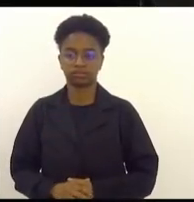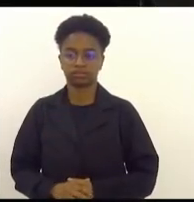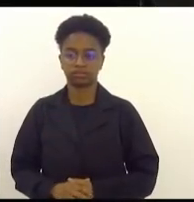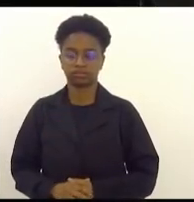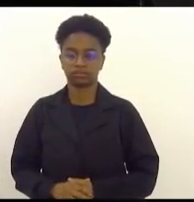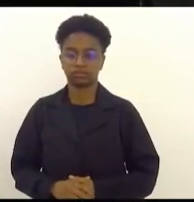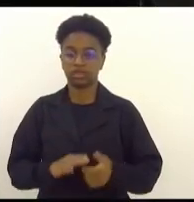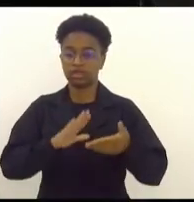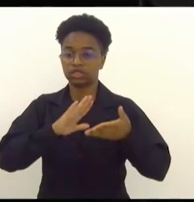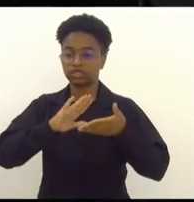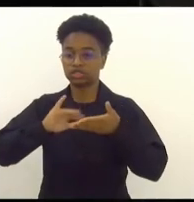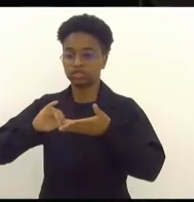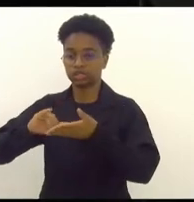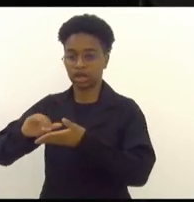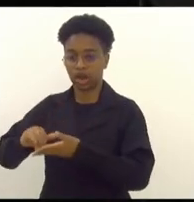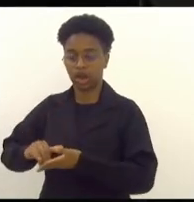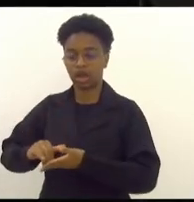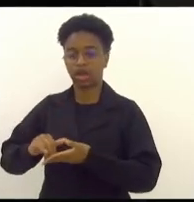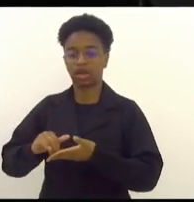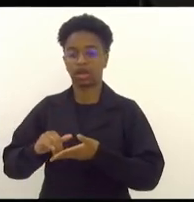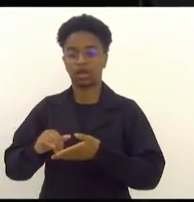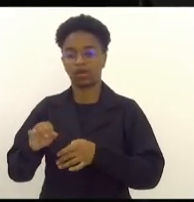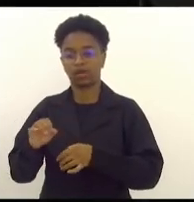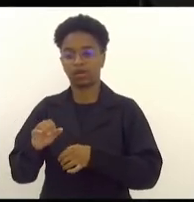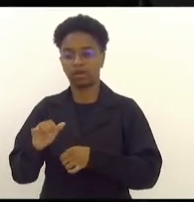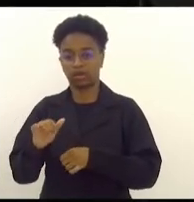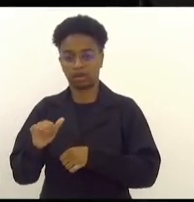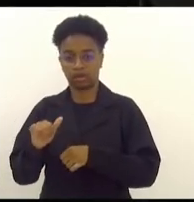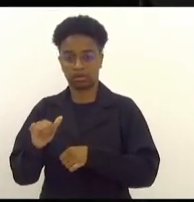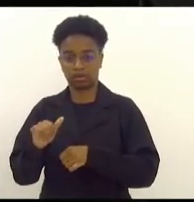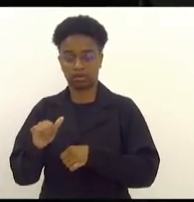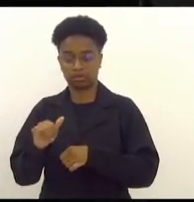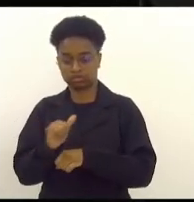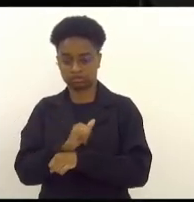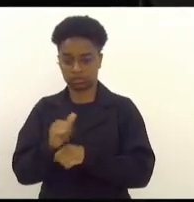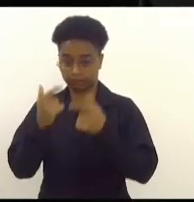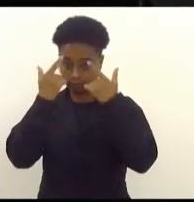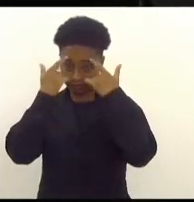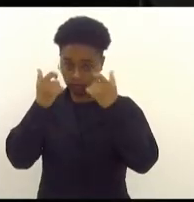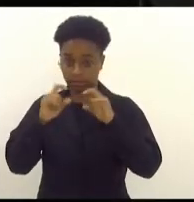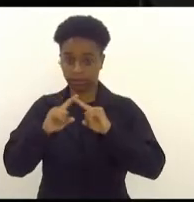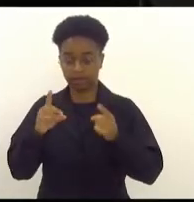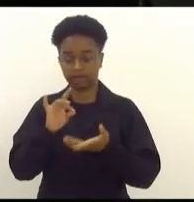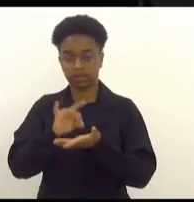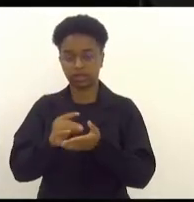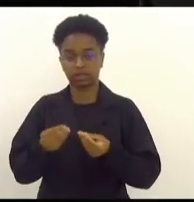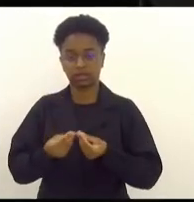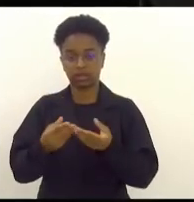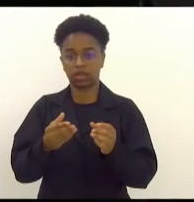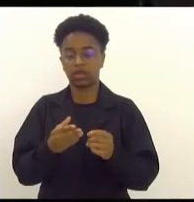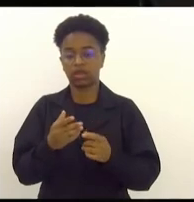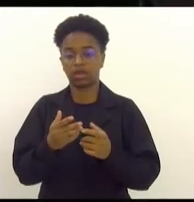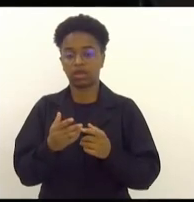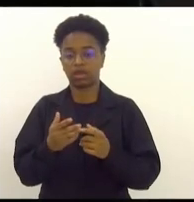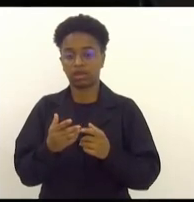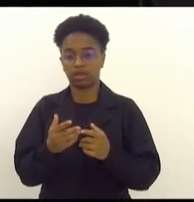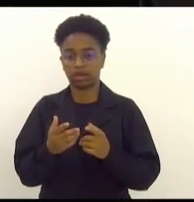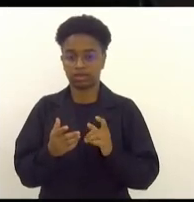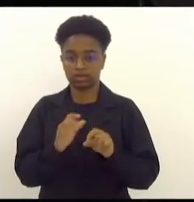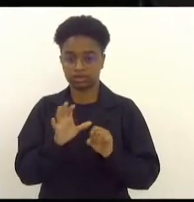e garantir da violência acabou-se da violência e garantir a segurança para as pessoas de uma forma